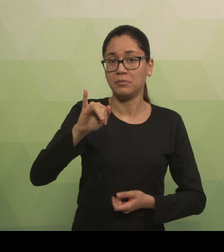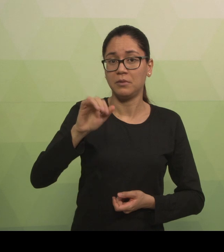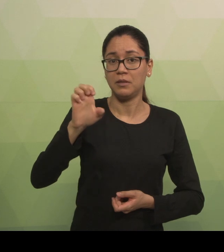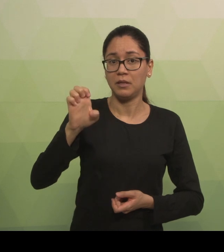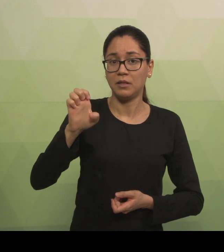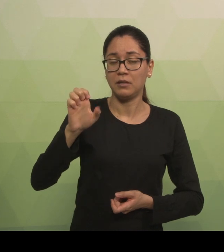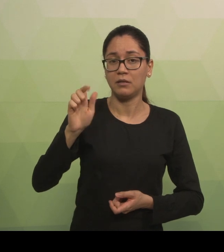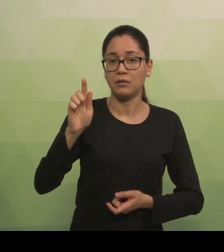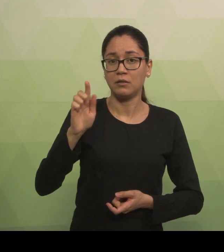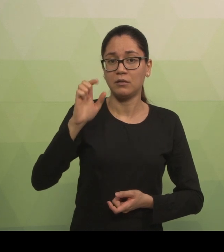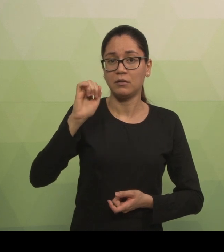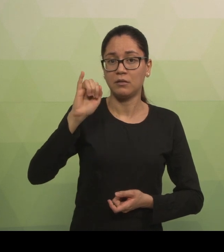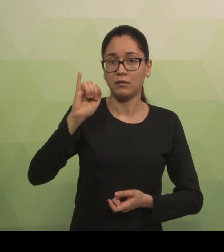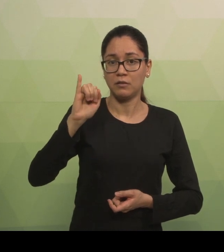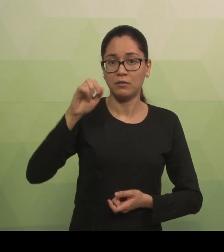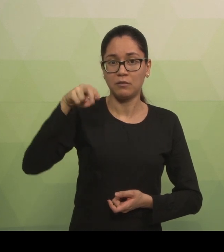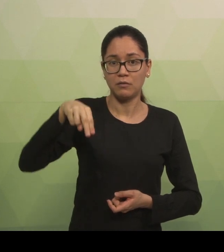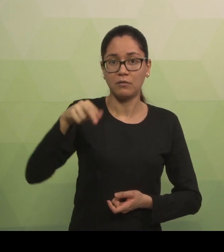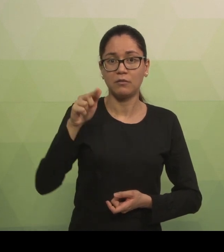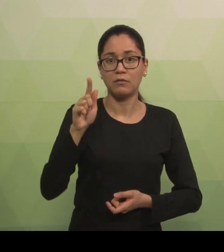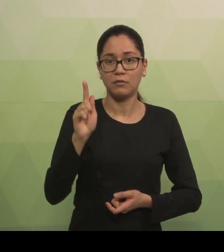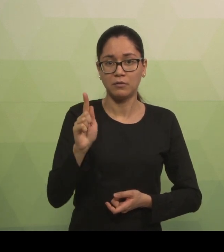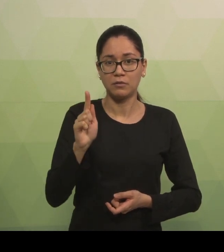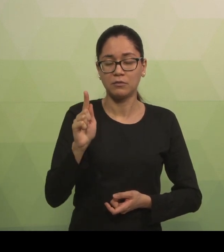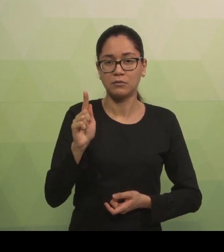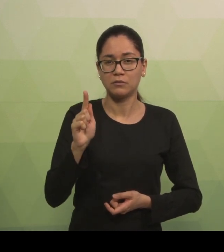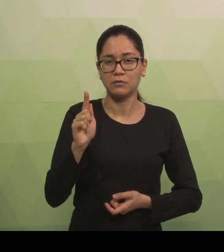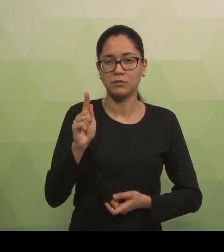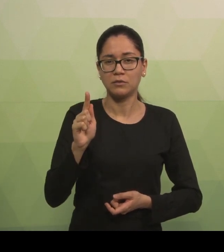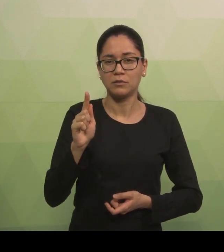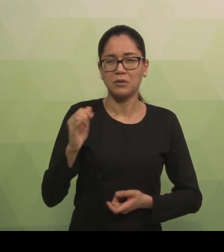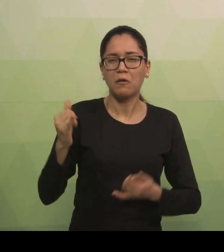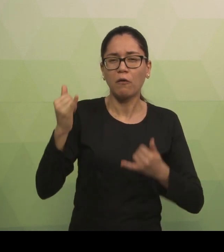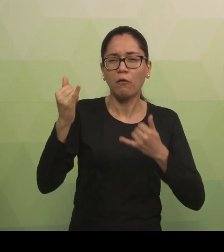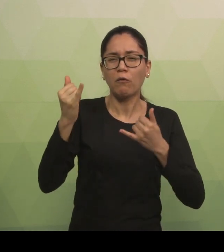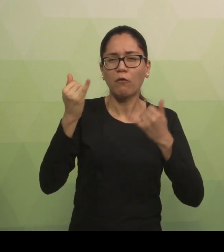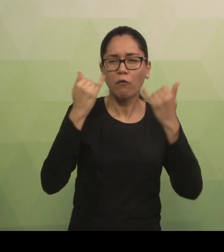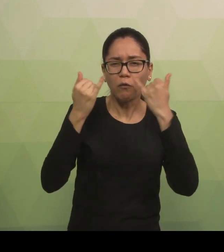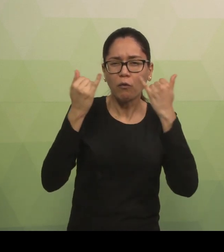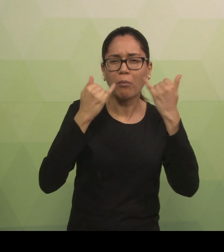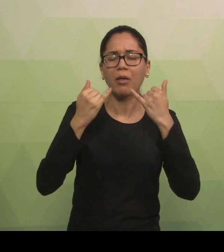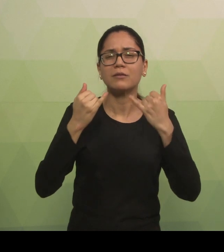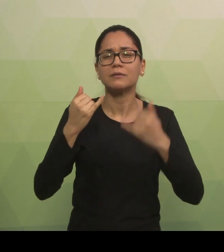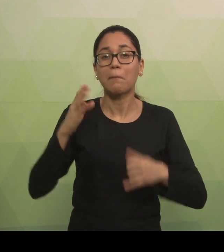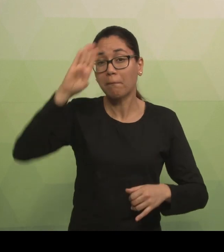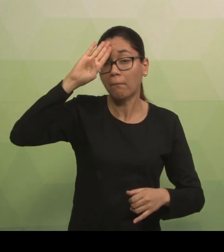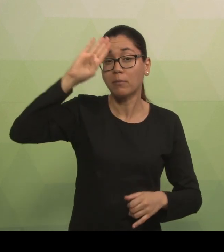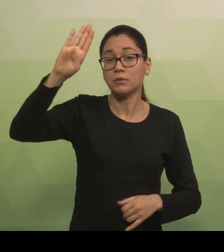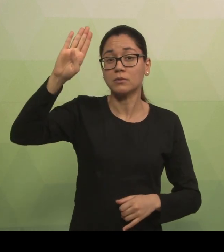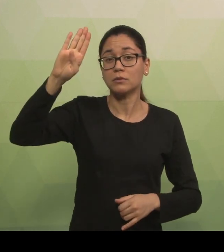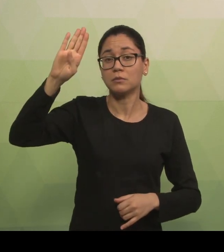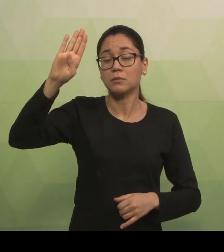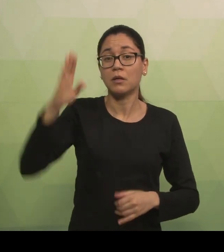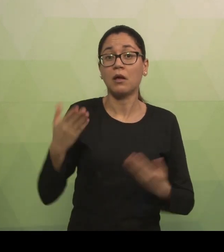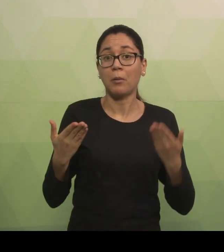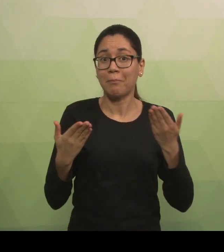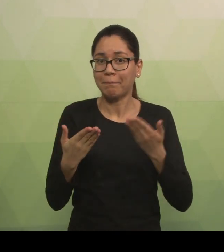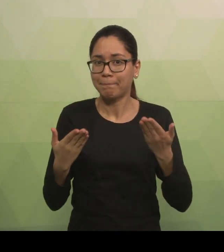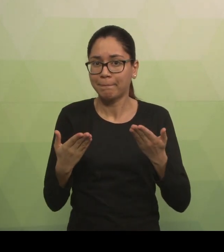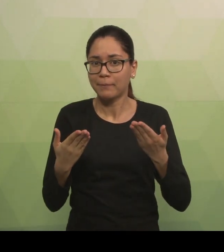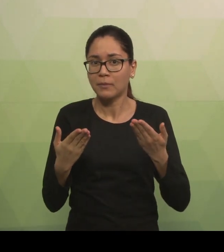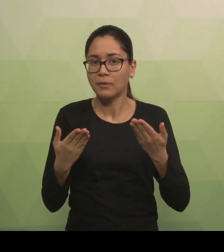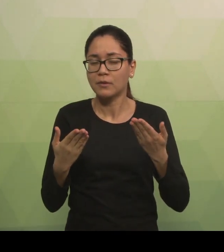ser inseridas são relativas ao prazo, cronograma de desenvolvimento, verbo do